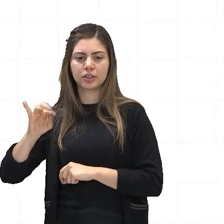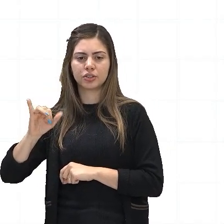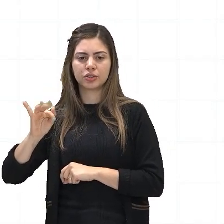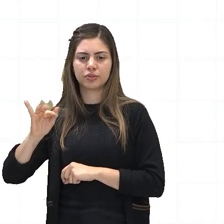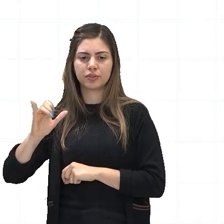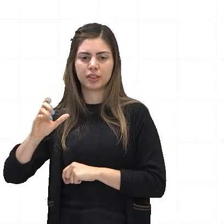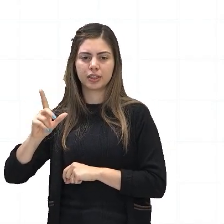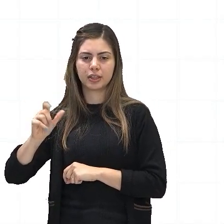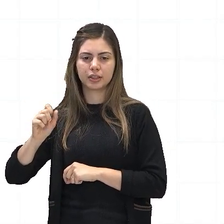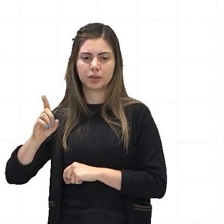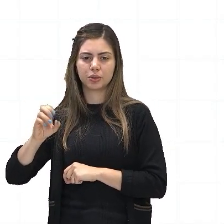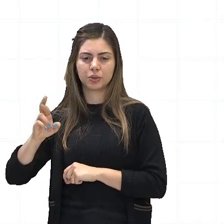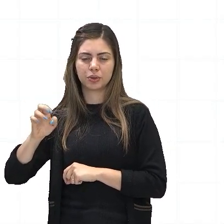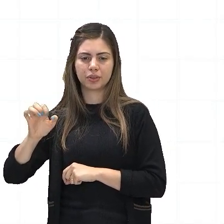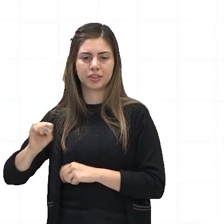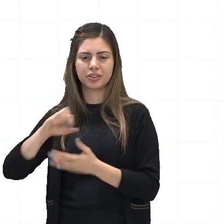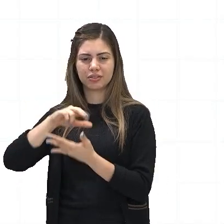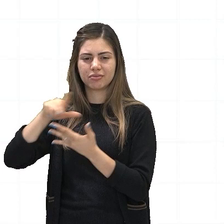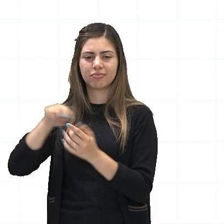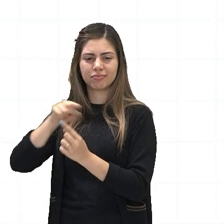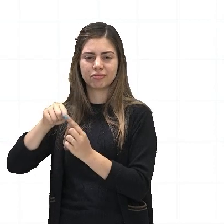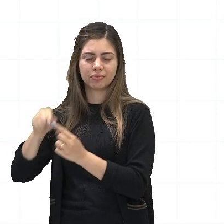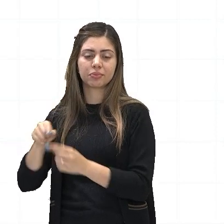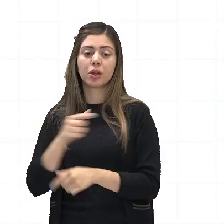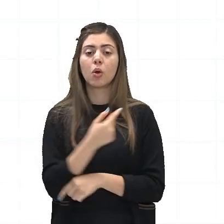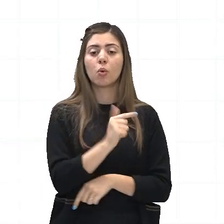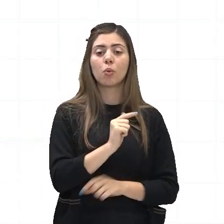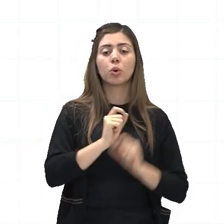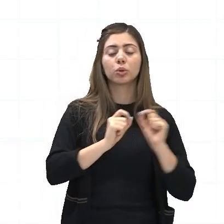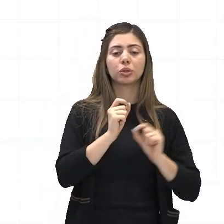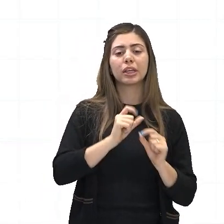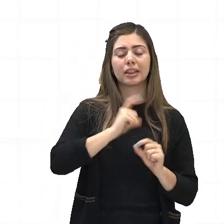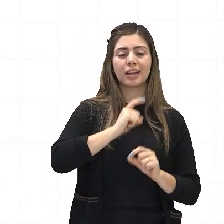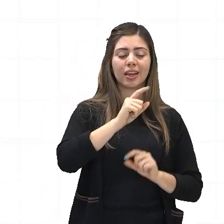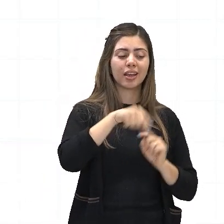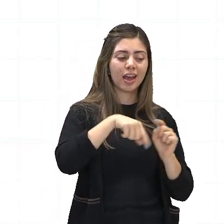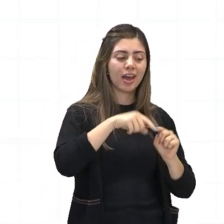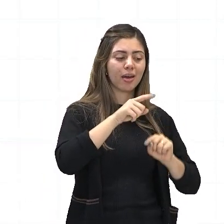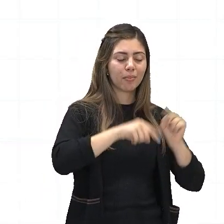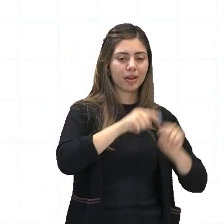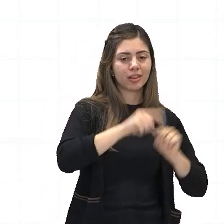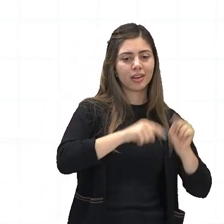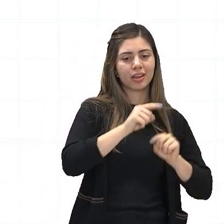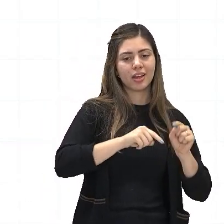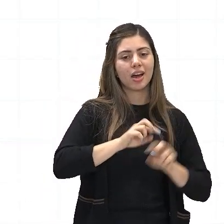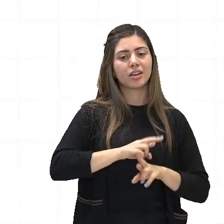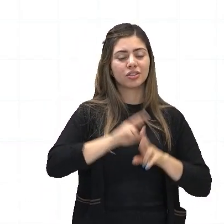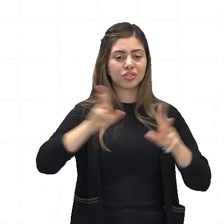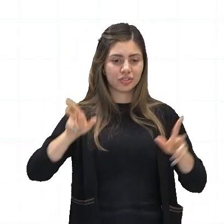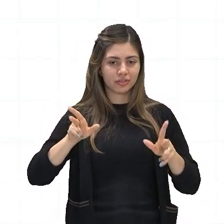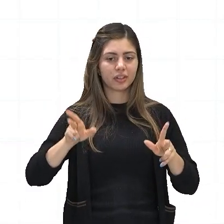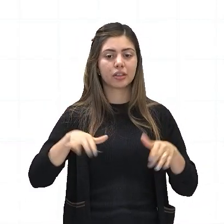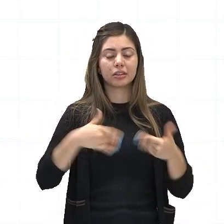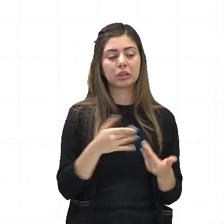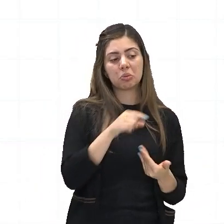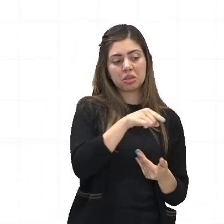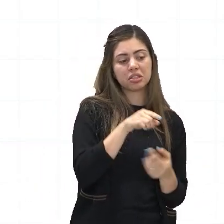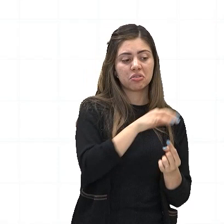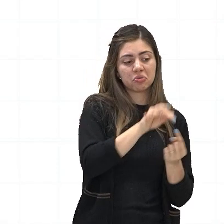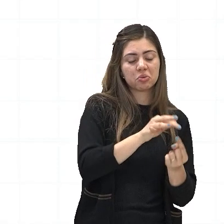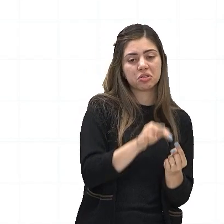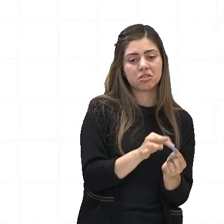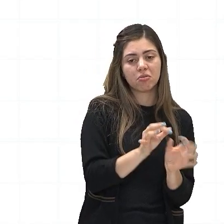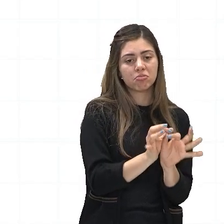componentes passivos, tais como resistores, bobinas, transformadores, ou apenas por desempenhar funções simples,